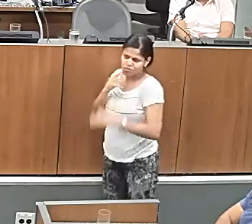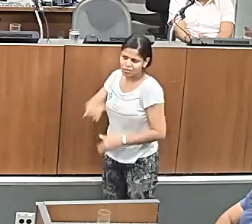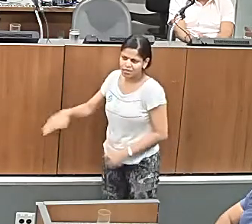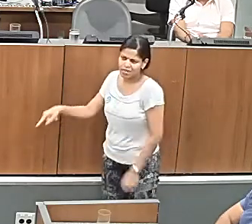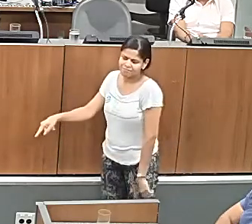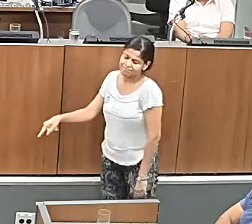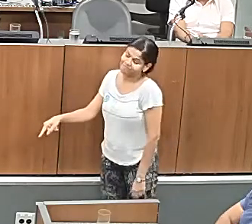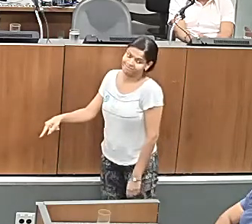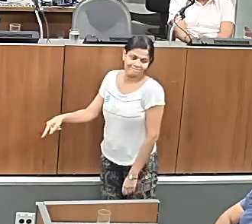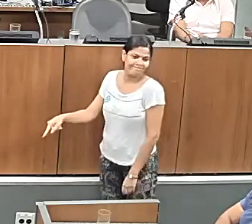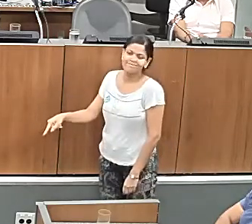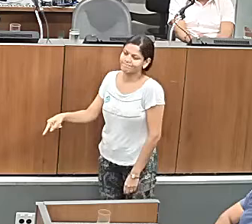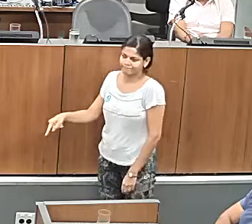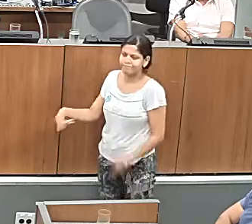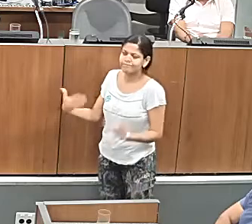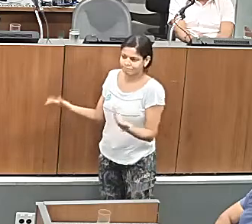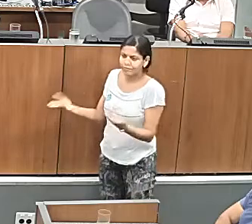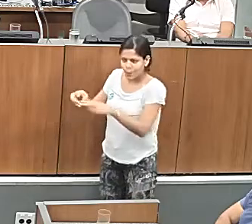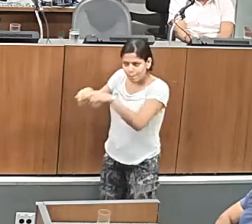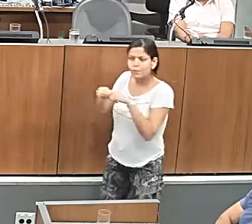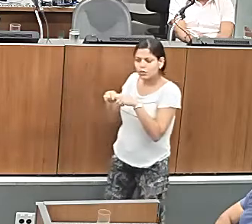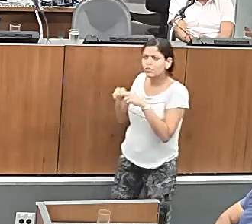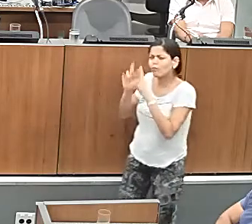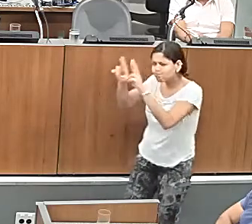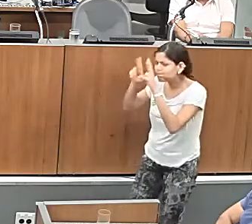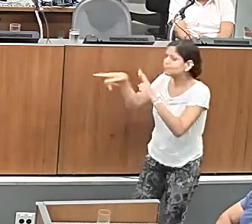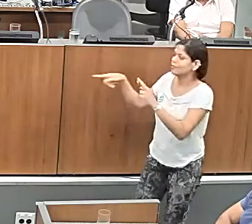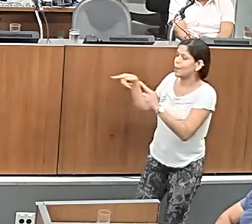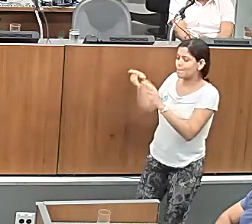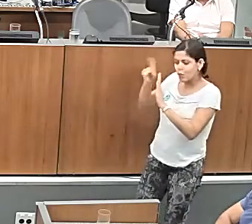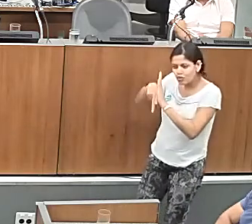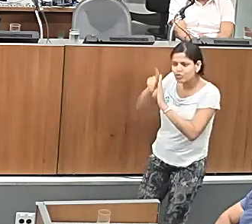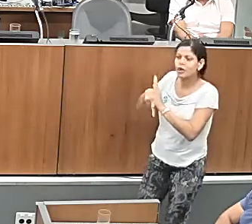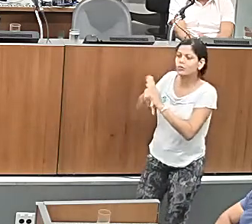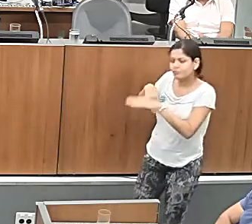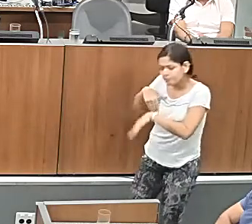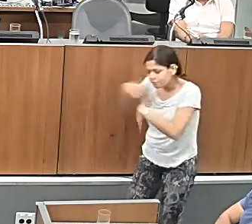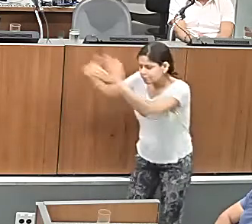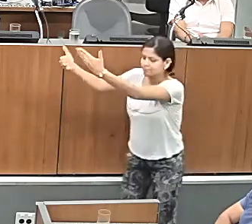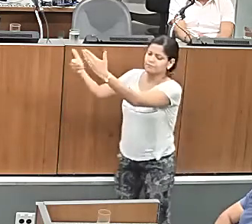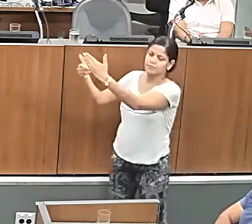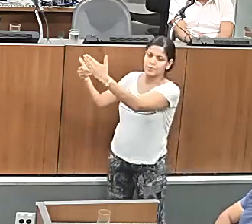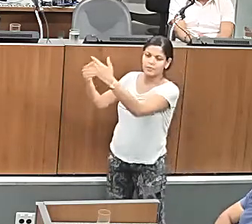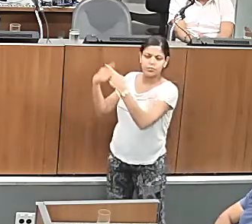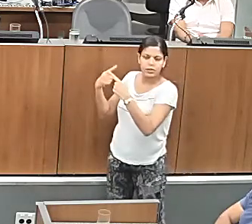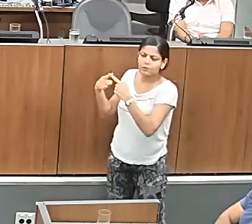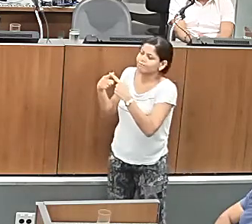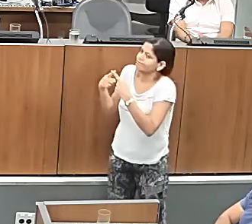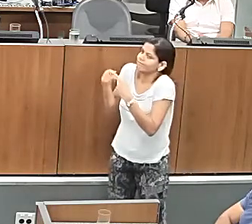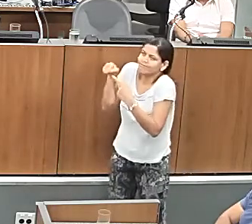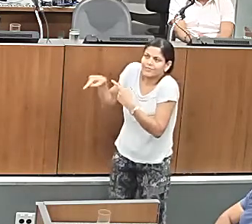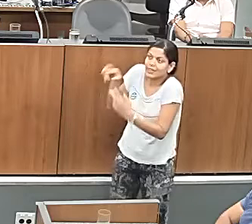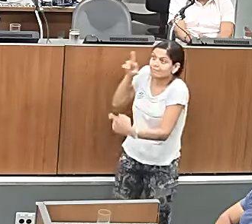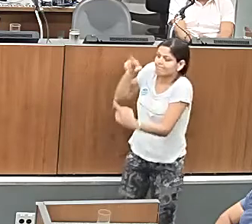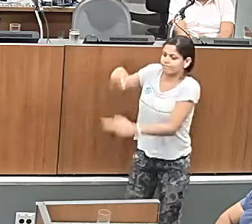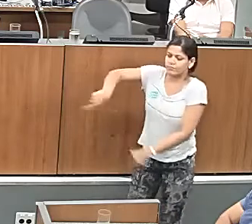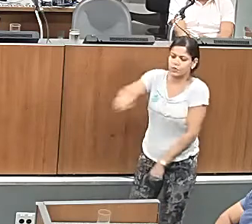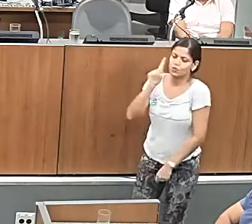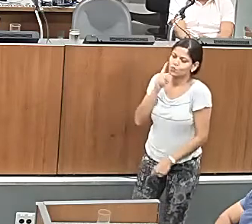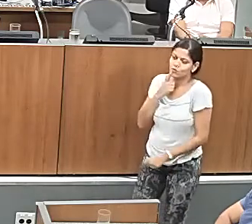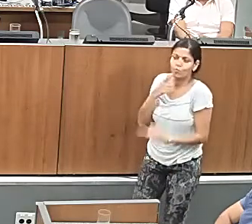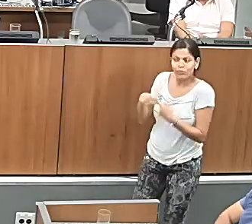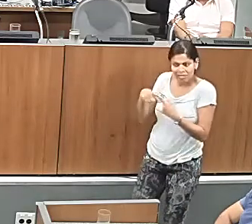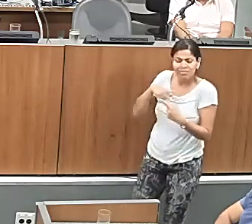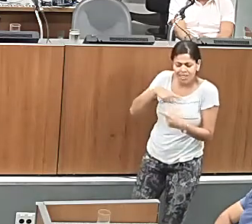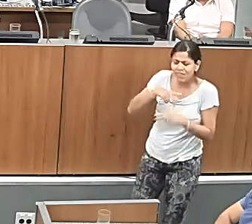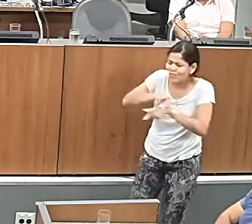Nós não percebemos um avanço nessas salas, isso na rede municipal de Betim. Então, esse projeto de lei, com